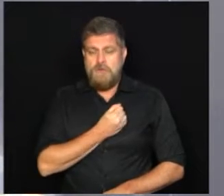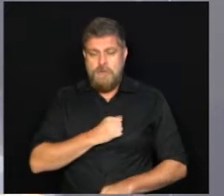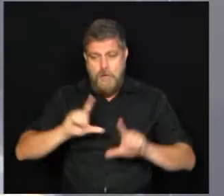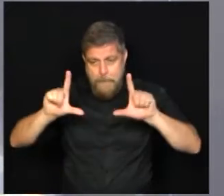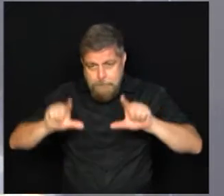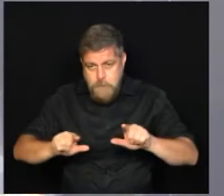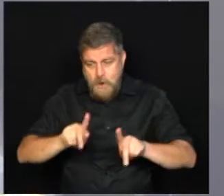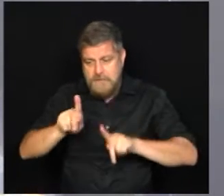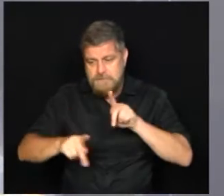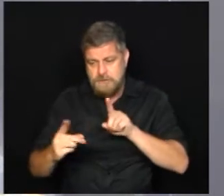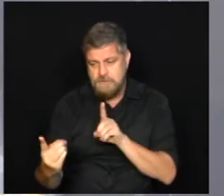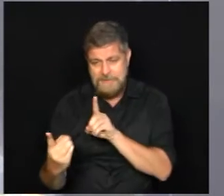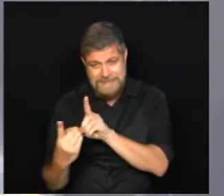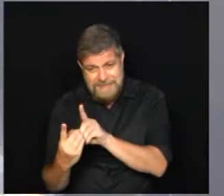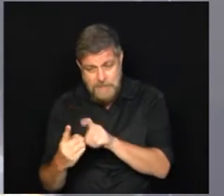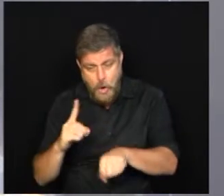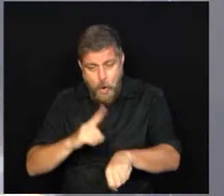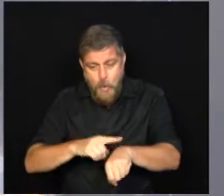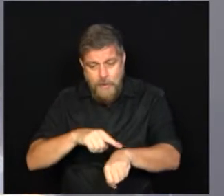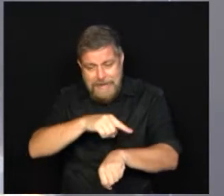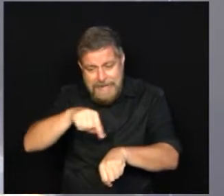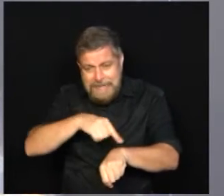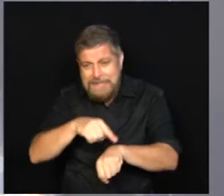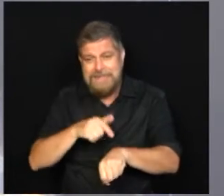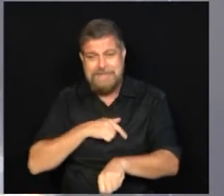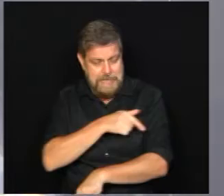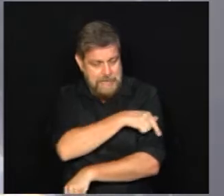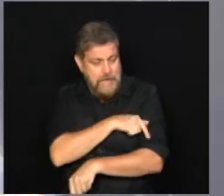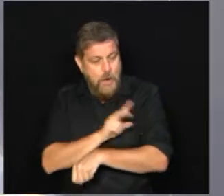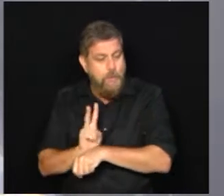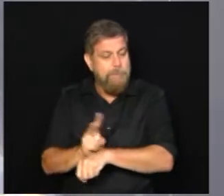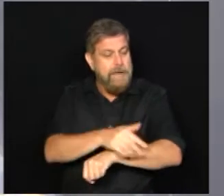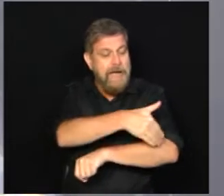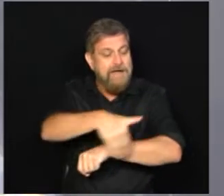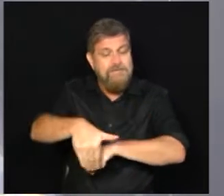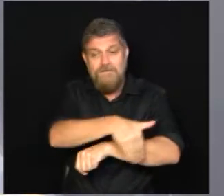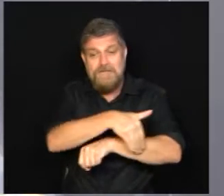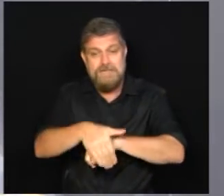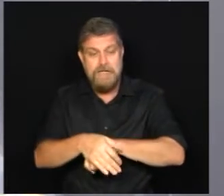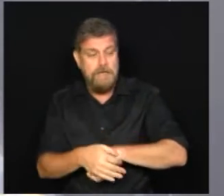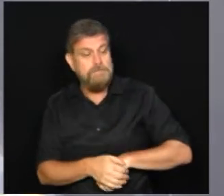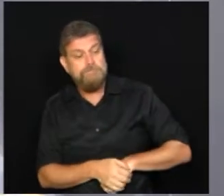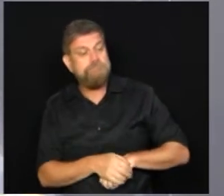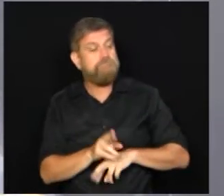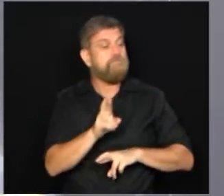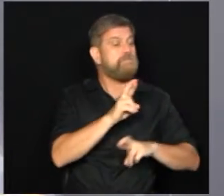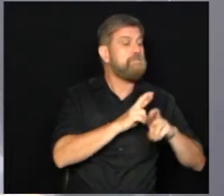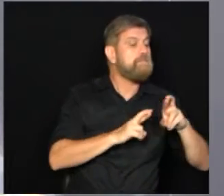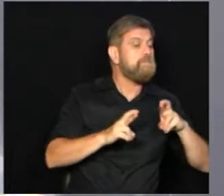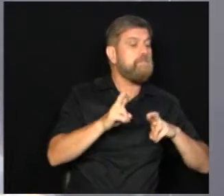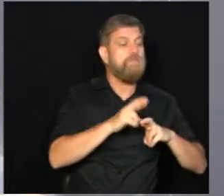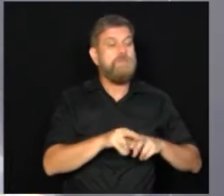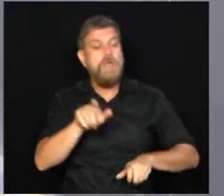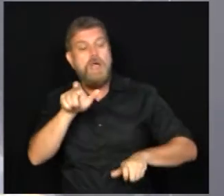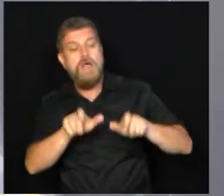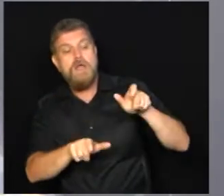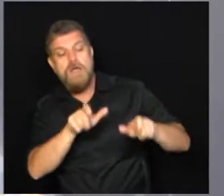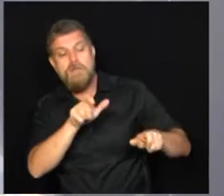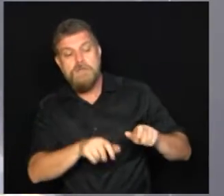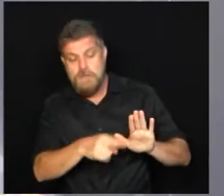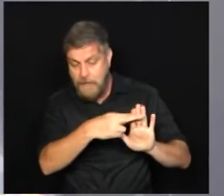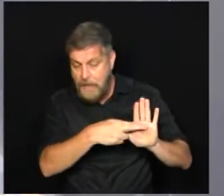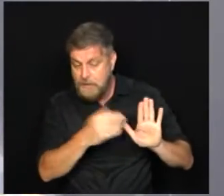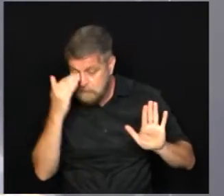à questão é difícil Tais na rua para poder colocar fiscalizar Se as pessoas estão